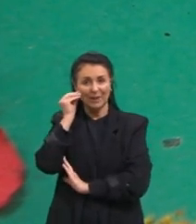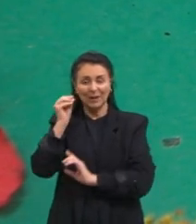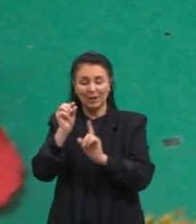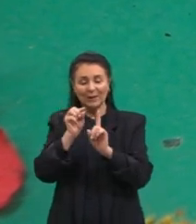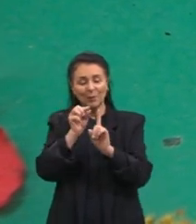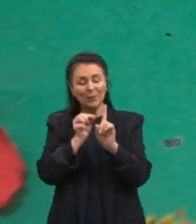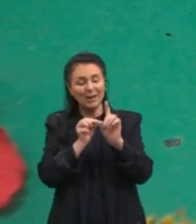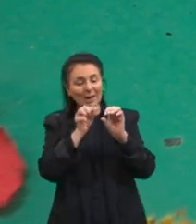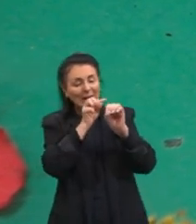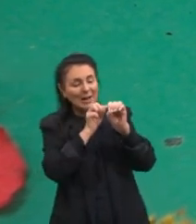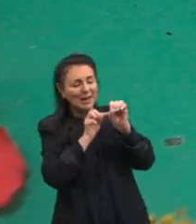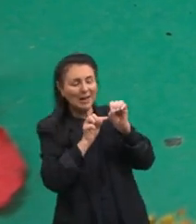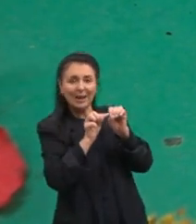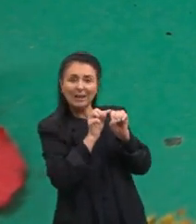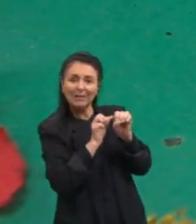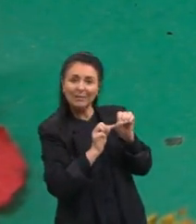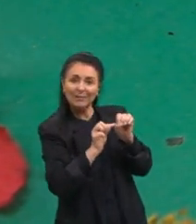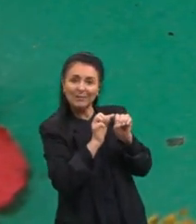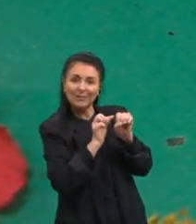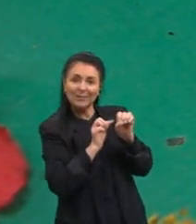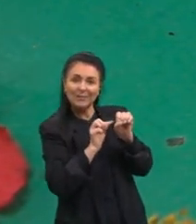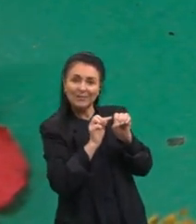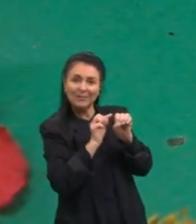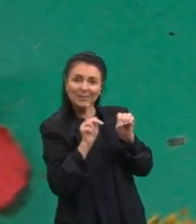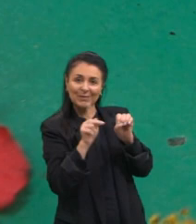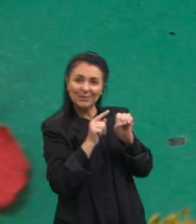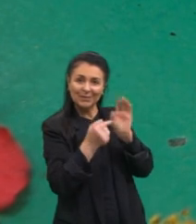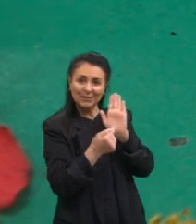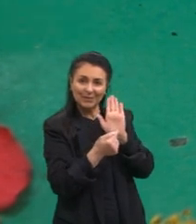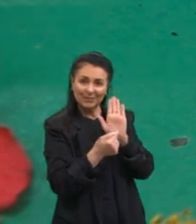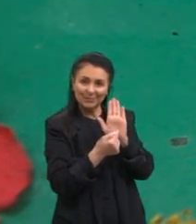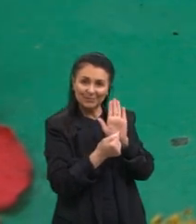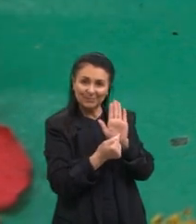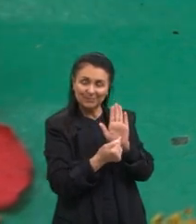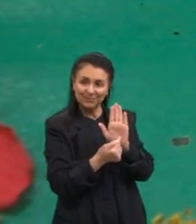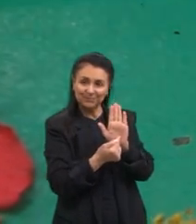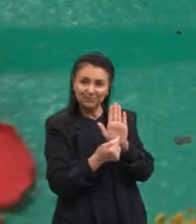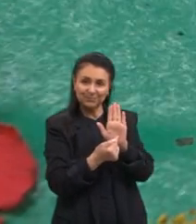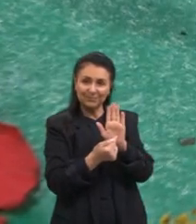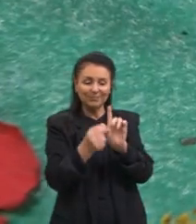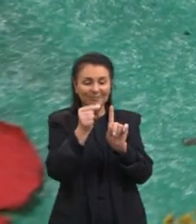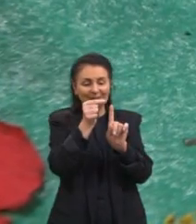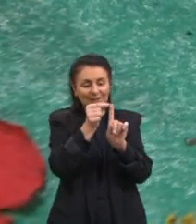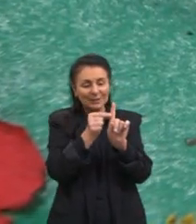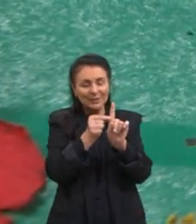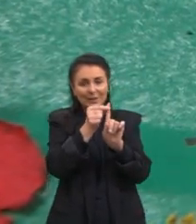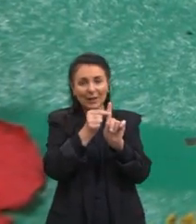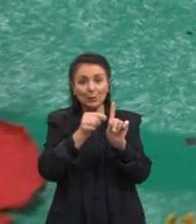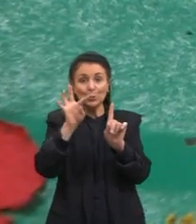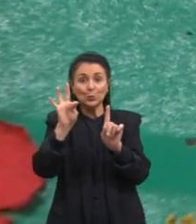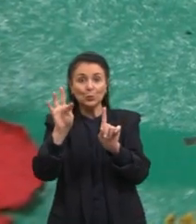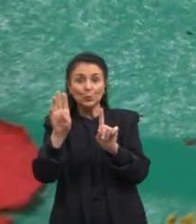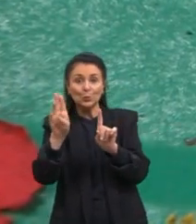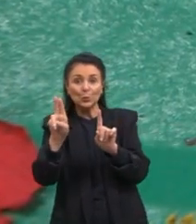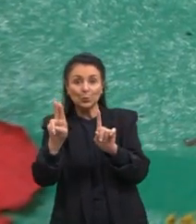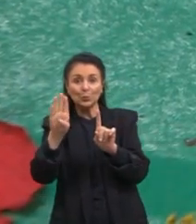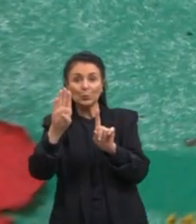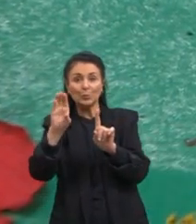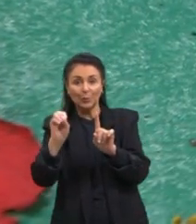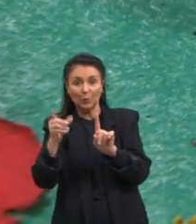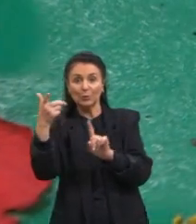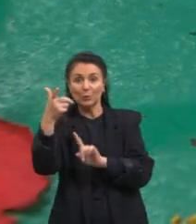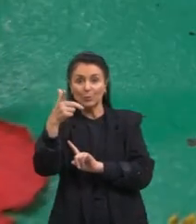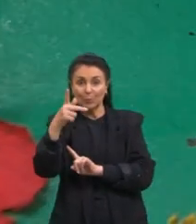um canal Zinho bem fininho tá no meio aqui desse tudinho Então esse é o tubo